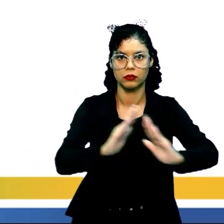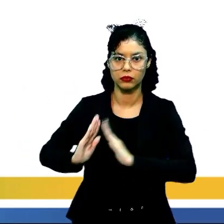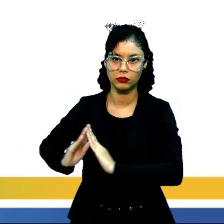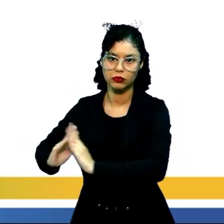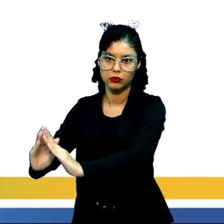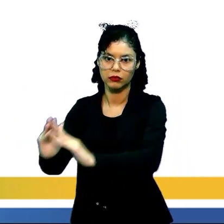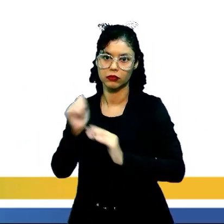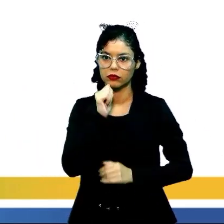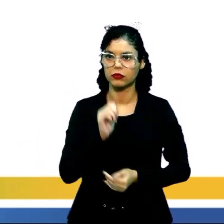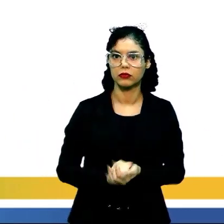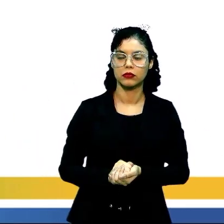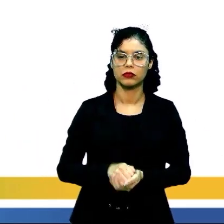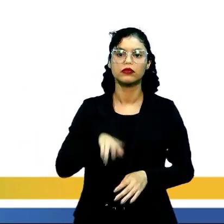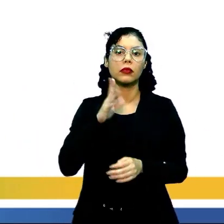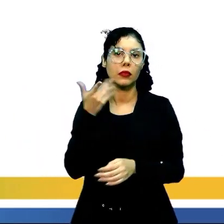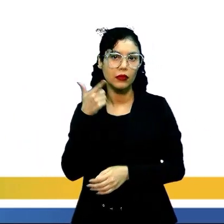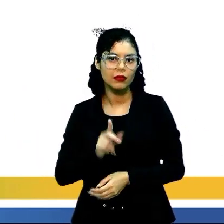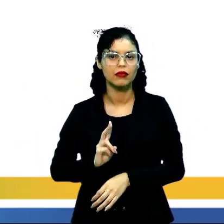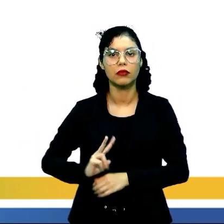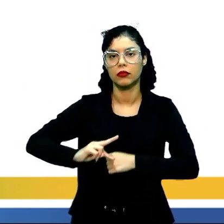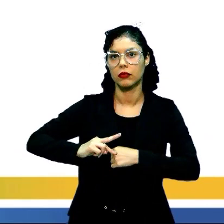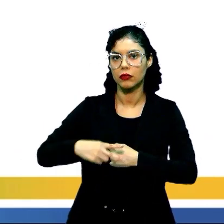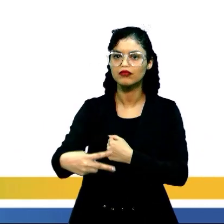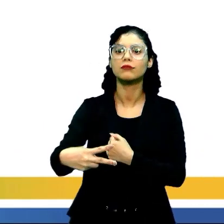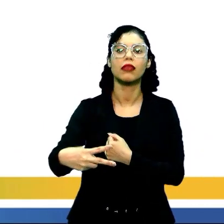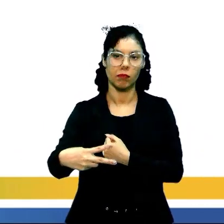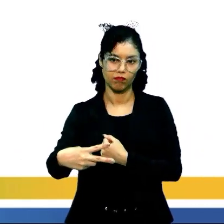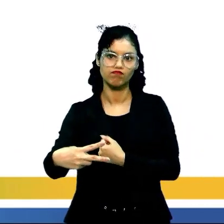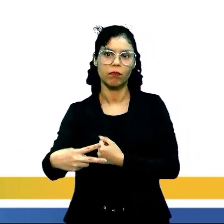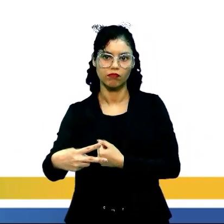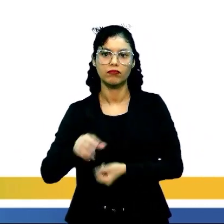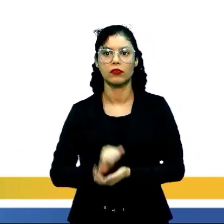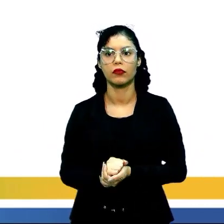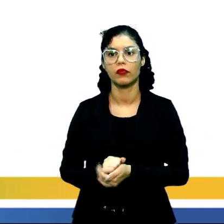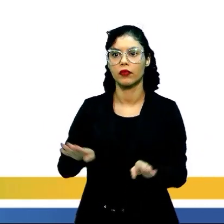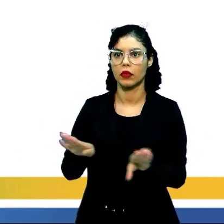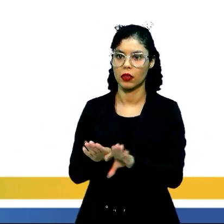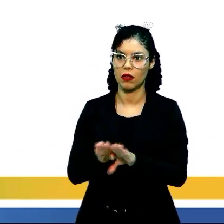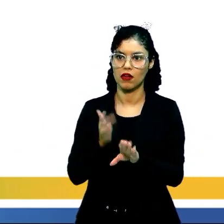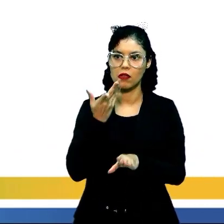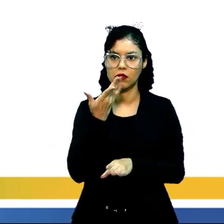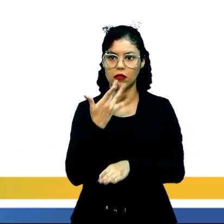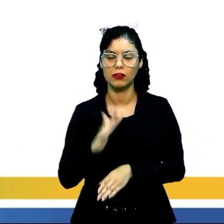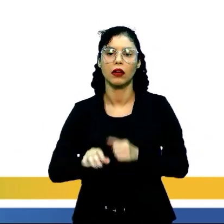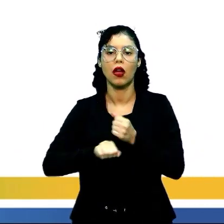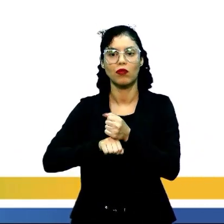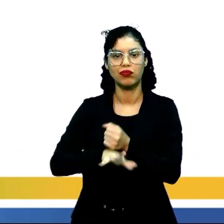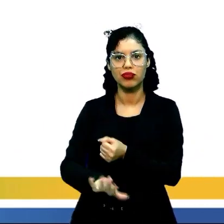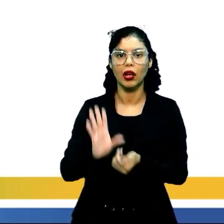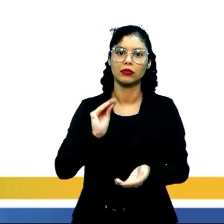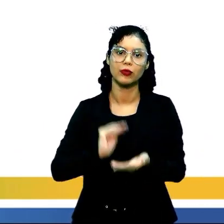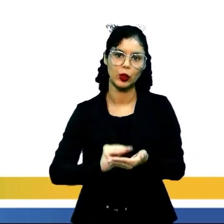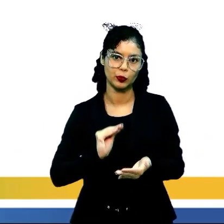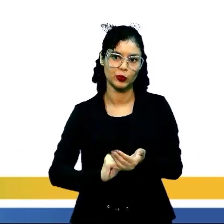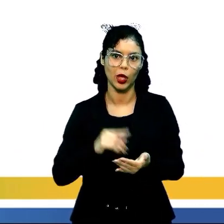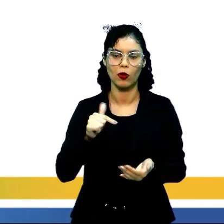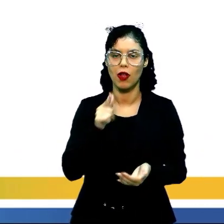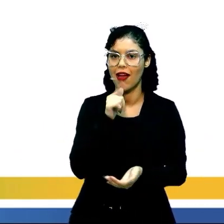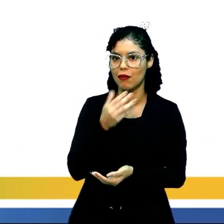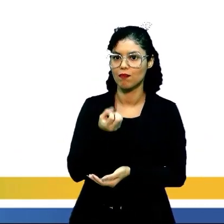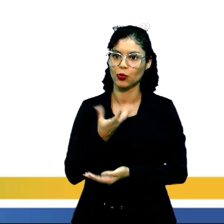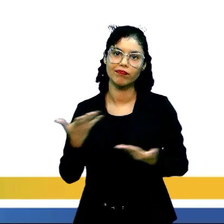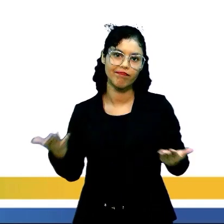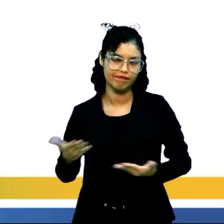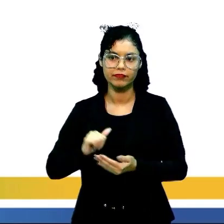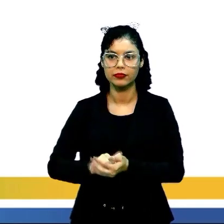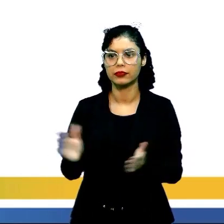é frequente nas crianças e ocorre como consequência da falta de saneamento básico, já que a população não tem acesso a água de boa